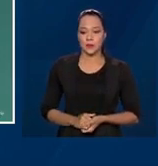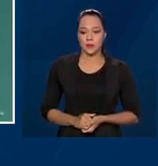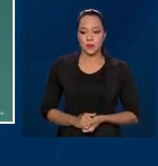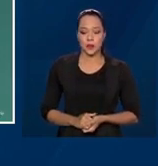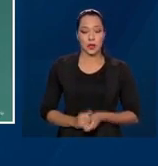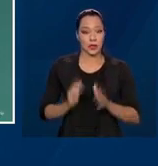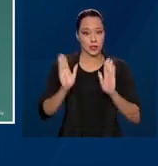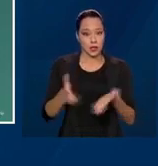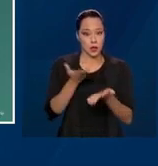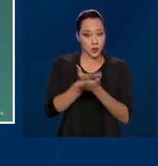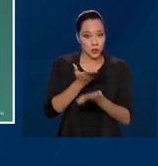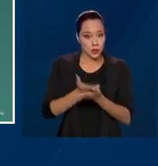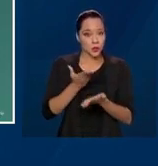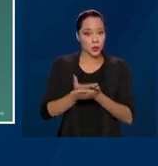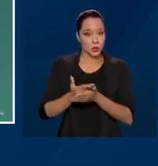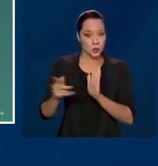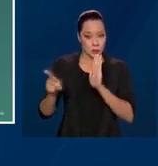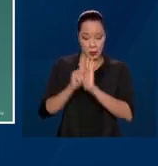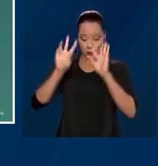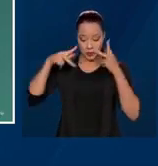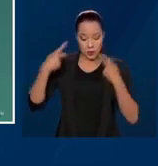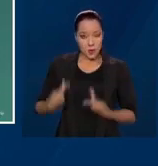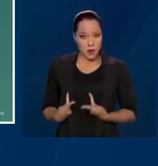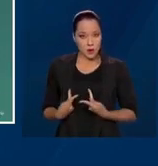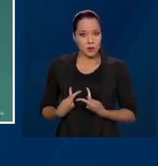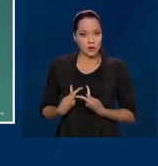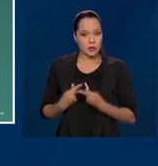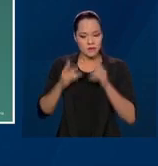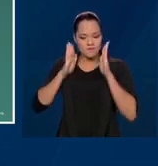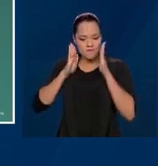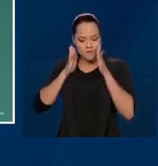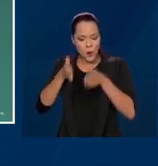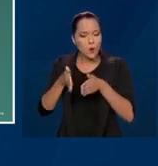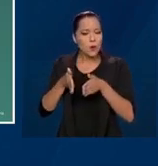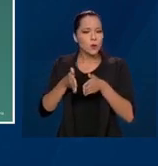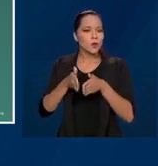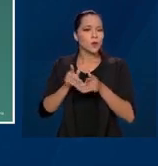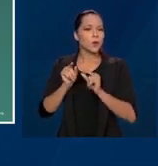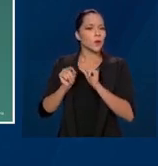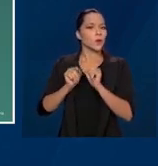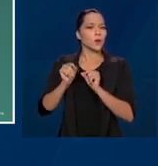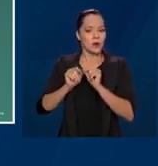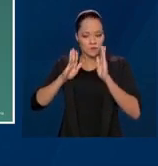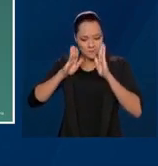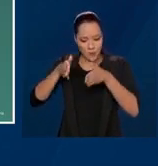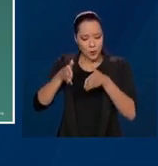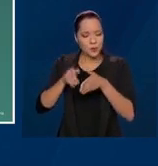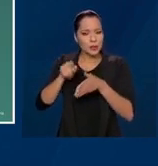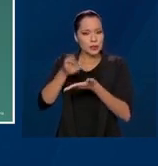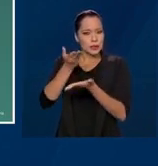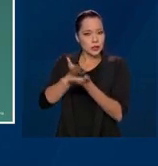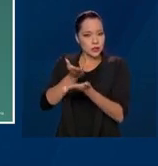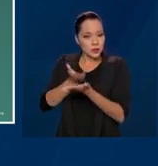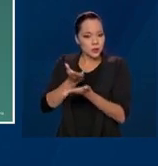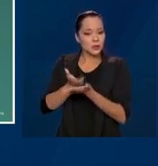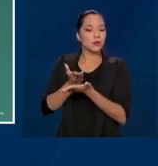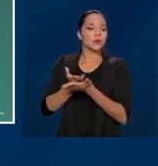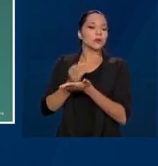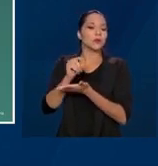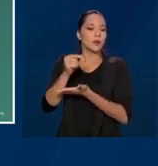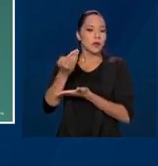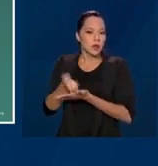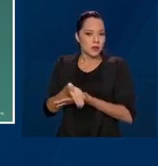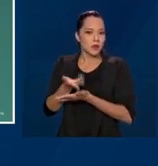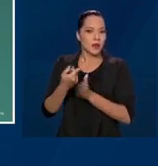Já os estudos clínicos, o nosso foco foram especialmente os estudos